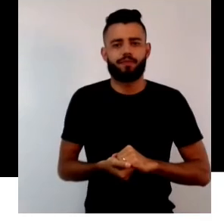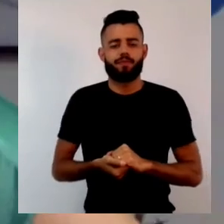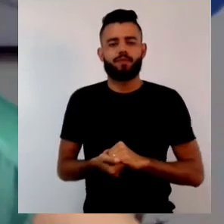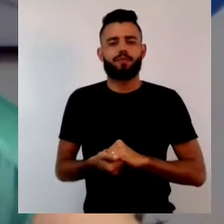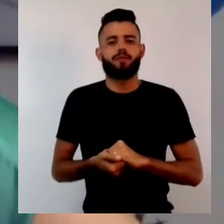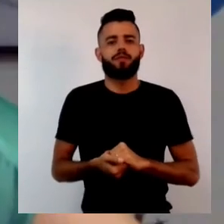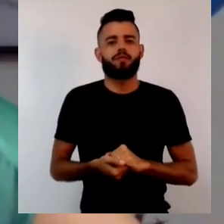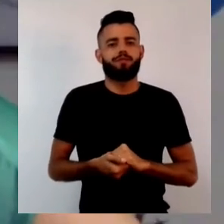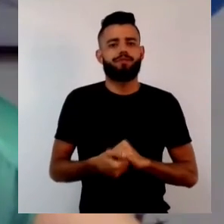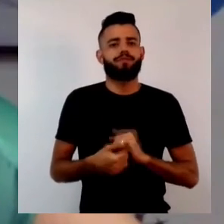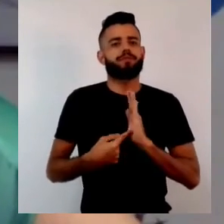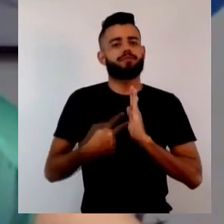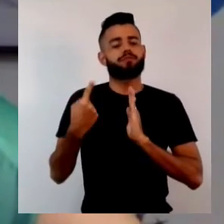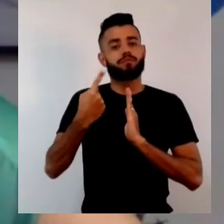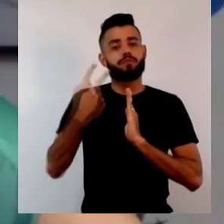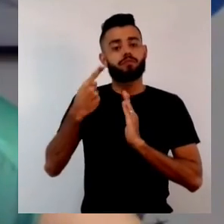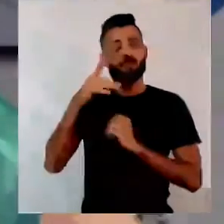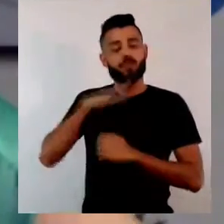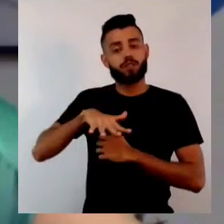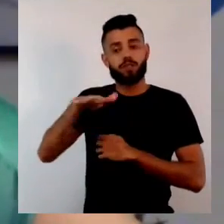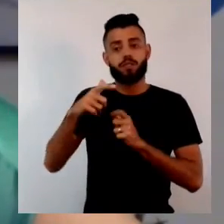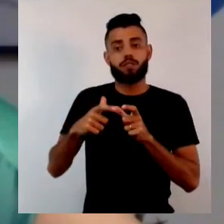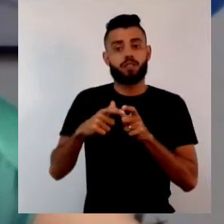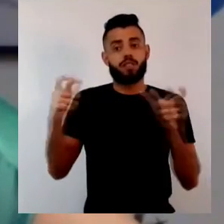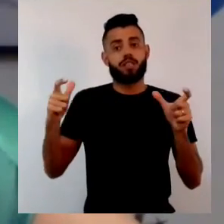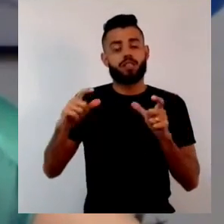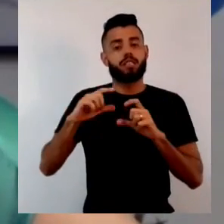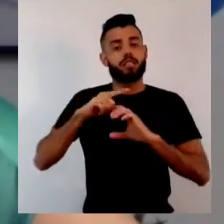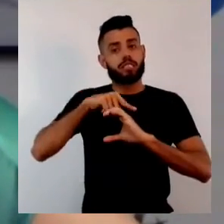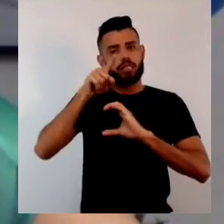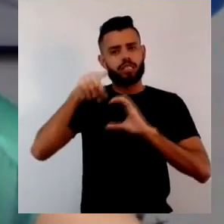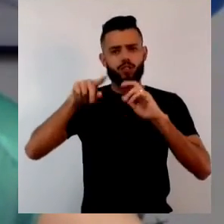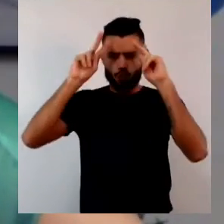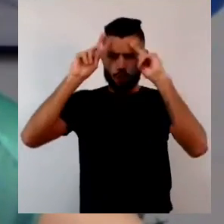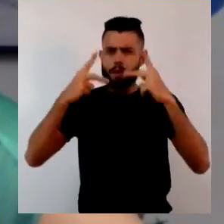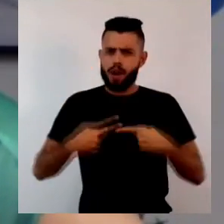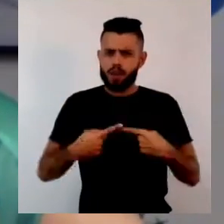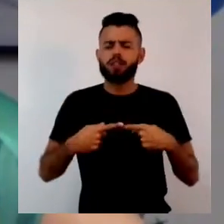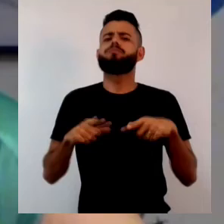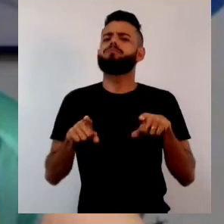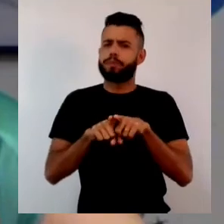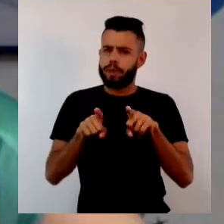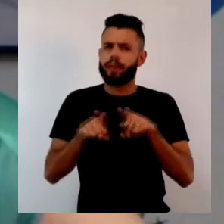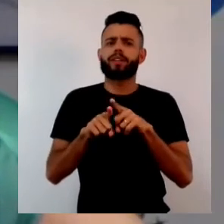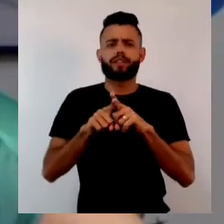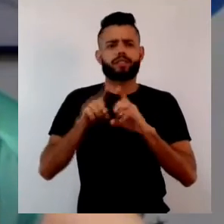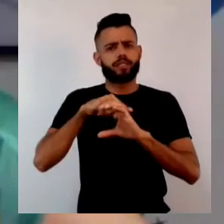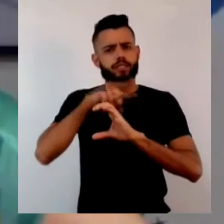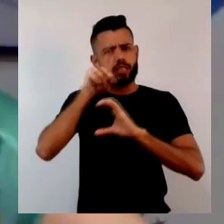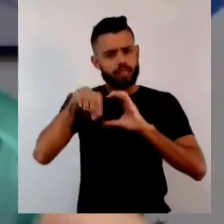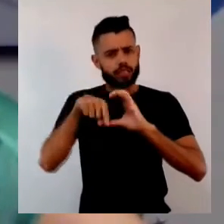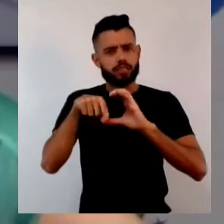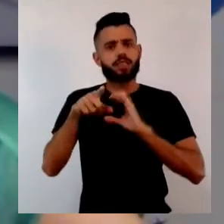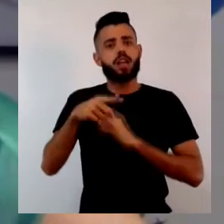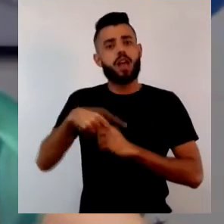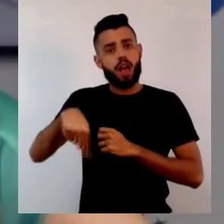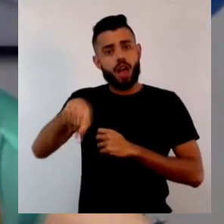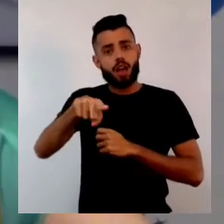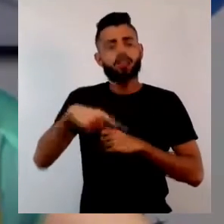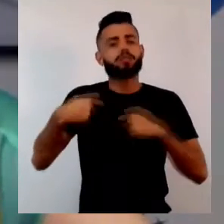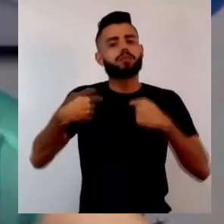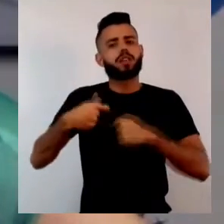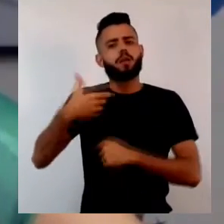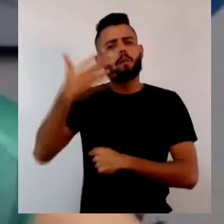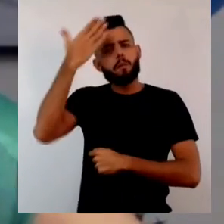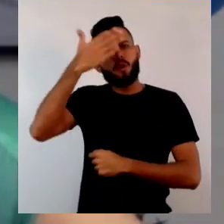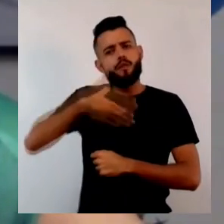né? Ciências humanas também são ciências, elas também são submetidas à prova dos seus pares,